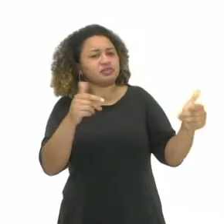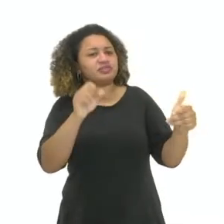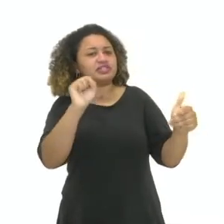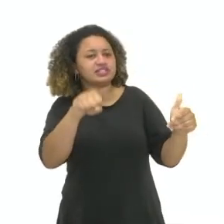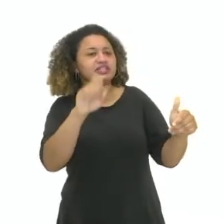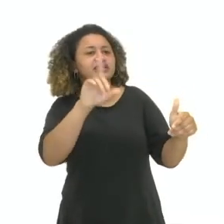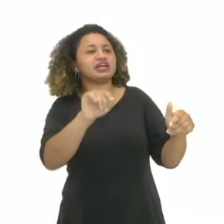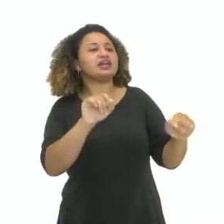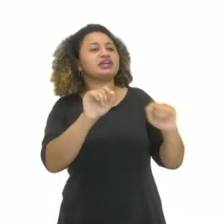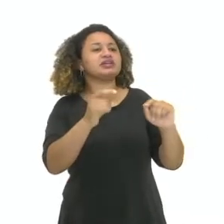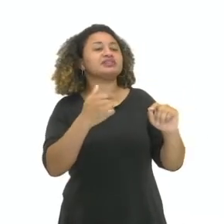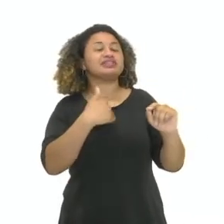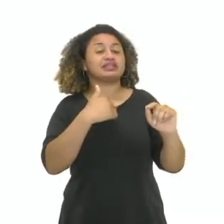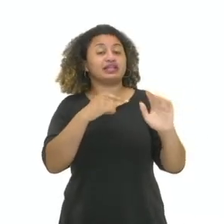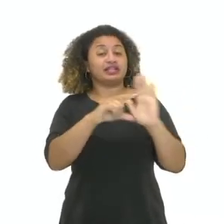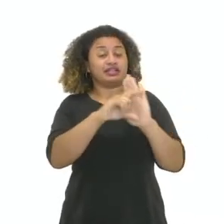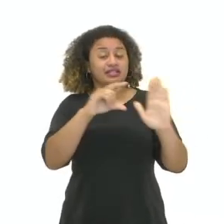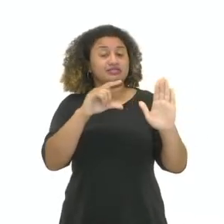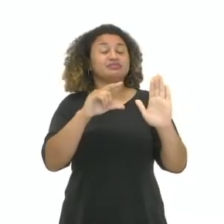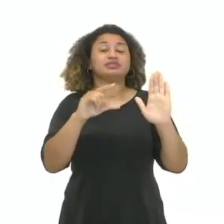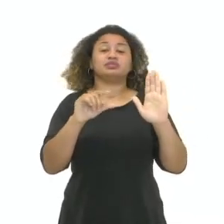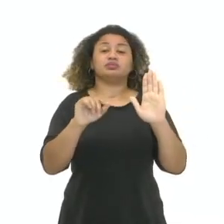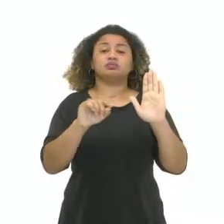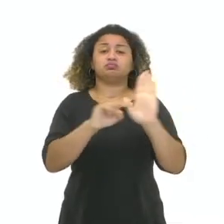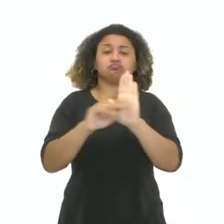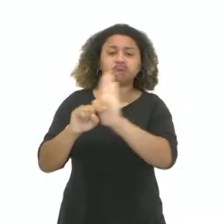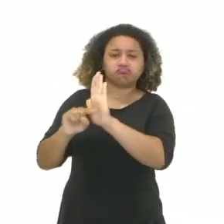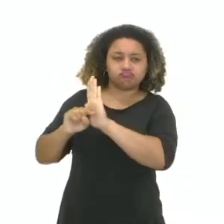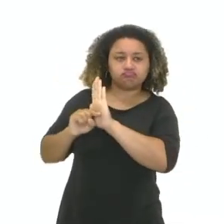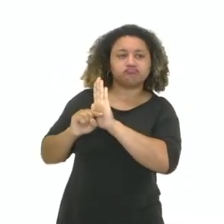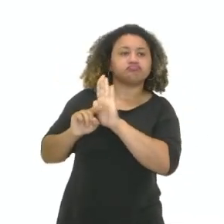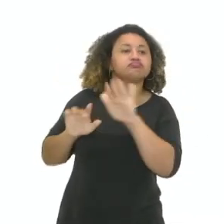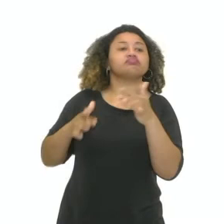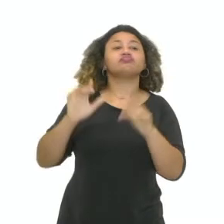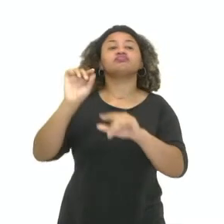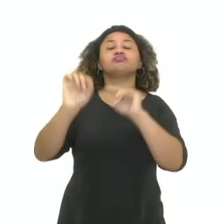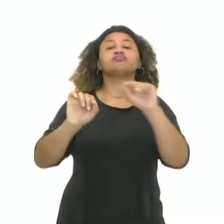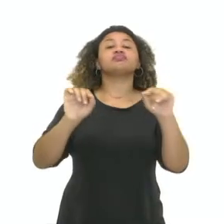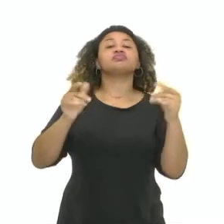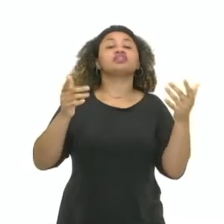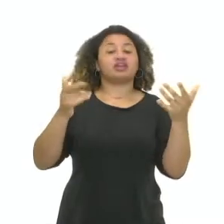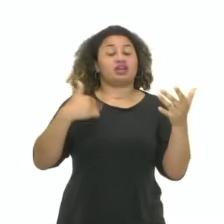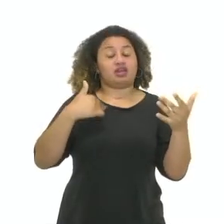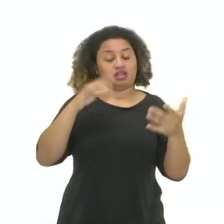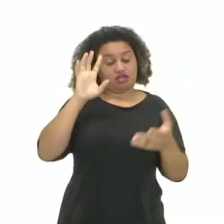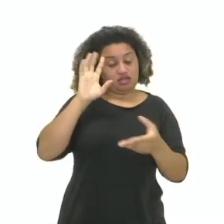derradeira negativa deste capítulo de negativas. Então, qual que é o saldo que ele concluiu?